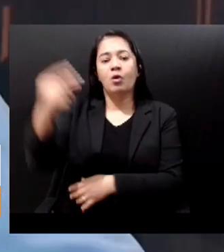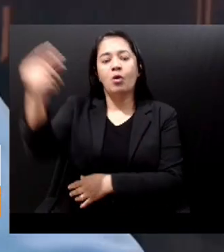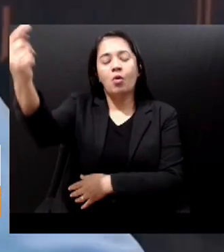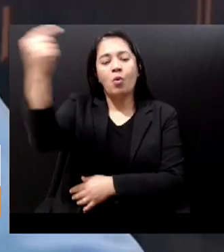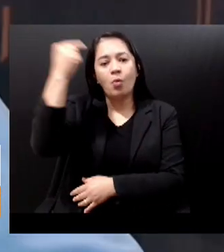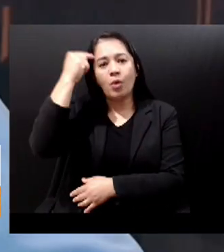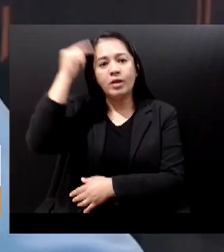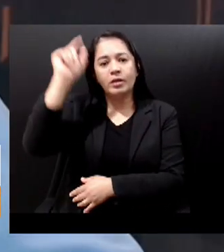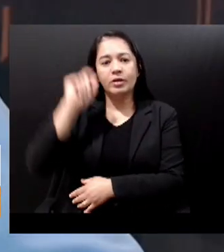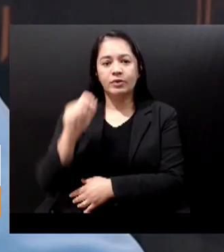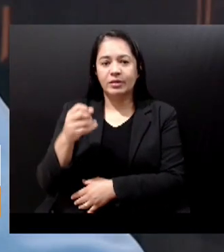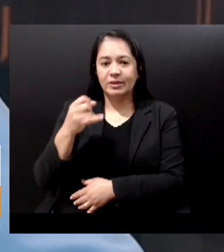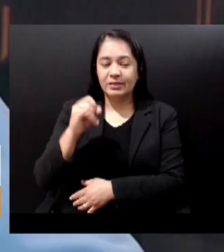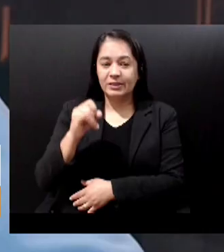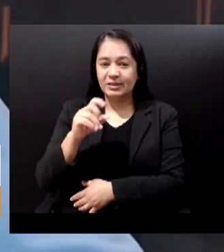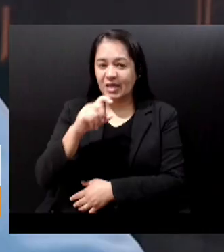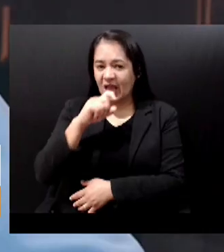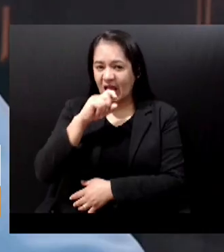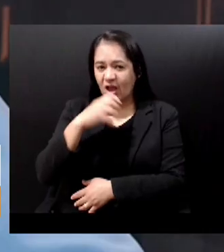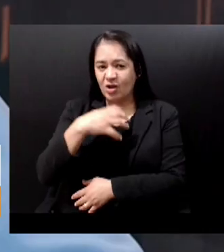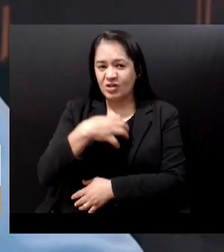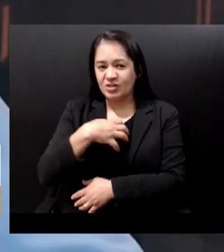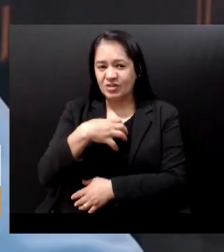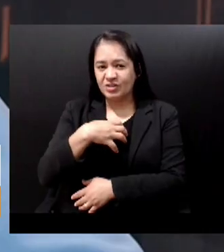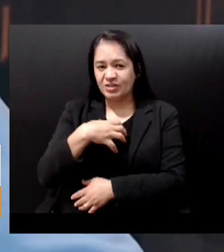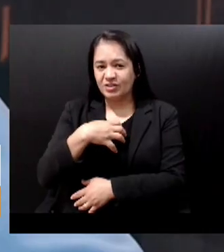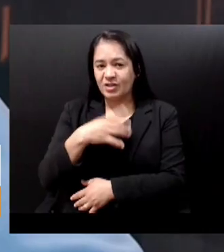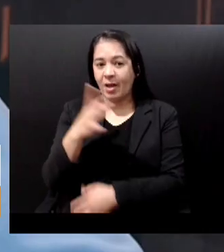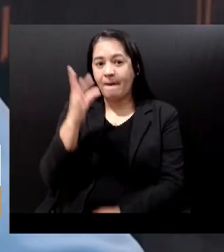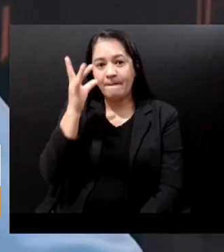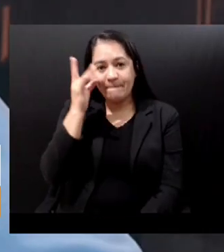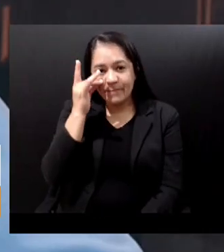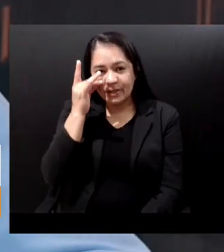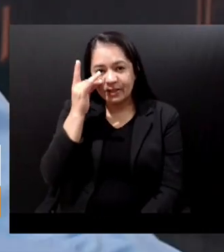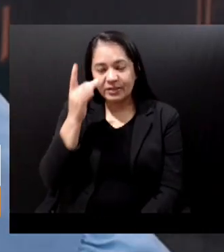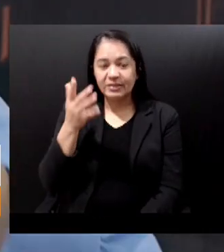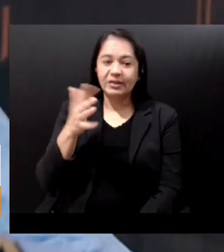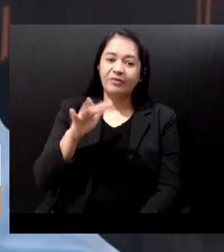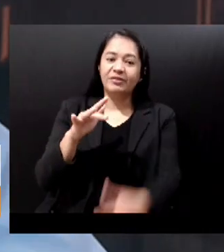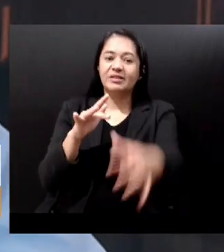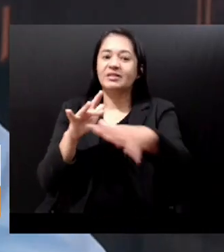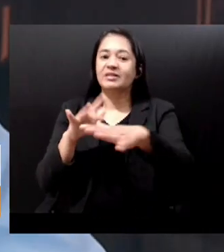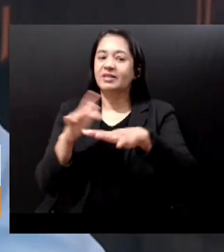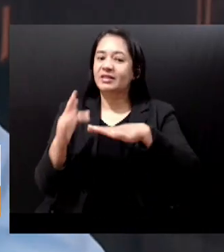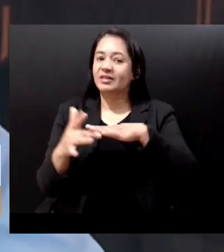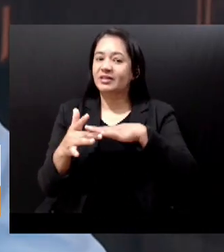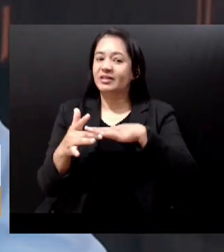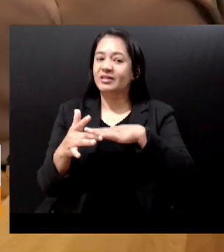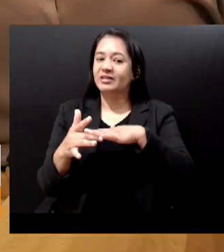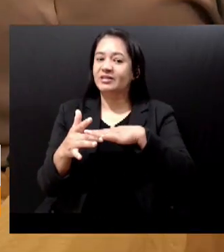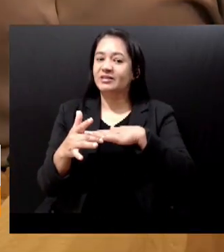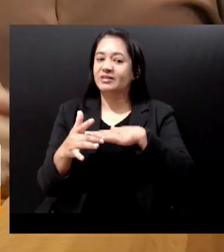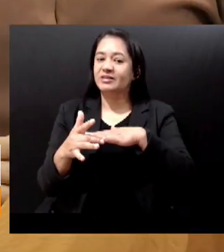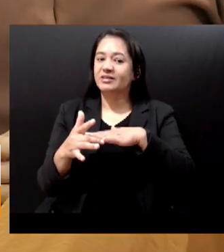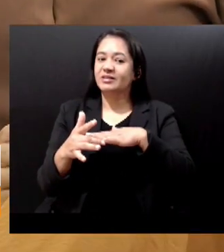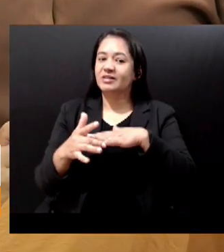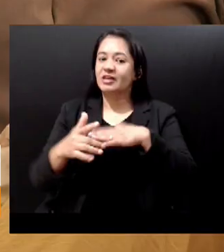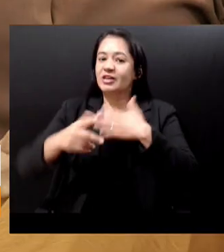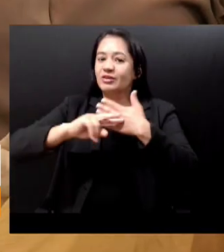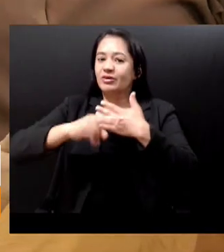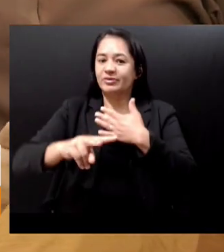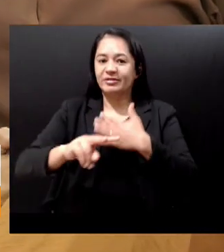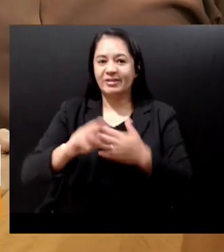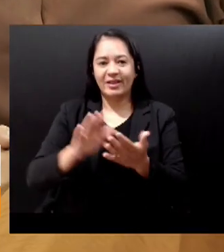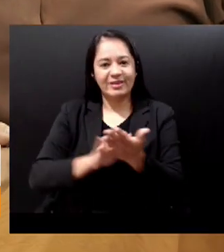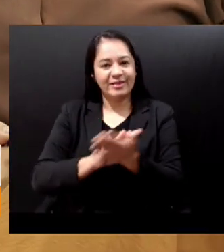não fosse um sentimento tão presente, talvez as redes sociais não teriam tanto efeito que elas têm na gente. Nossa, verdade. Porque